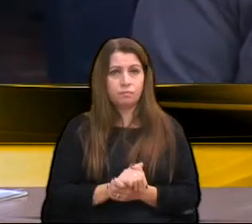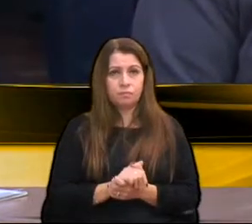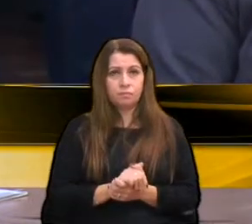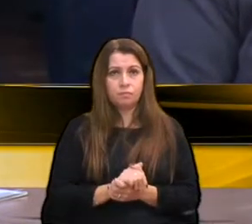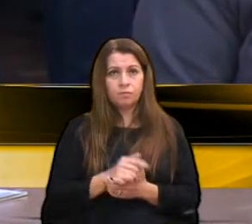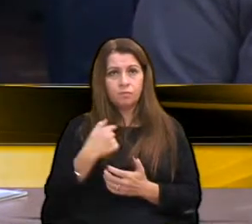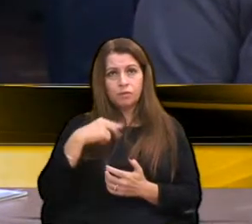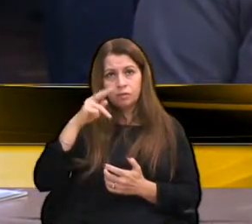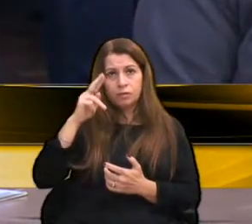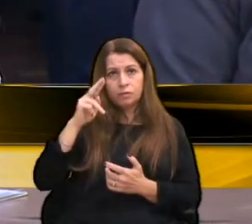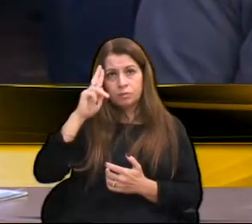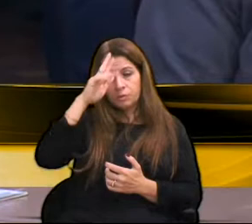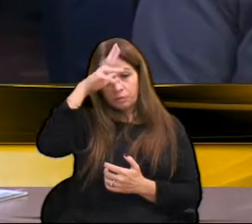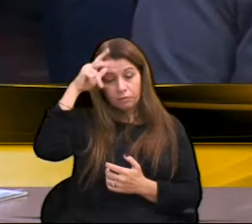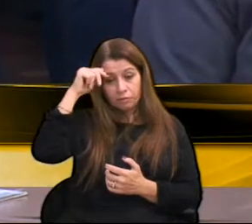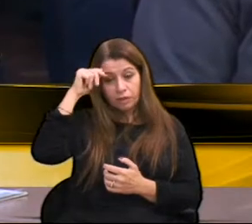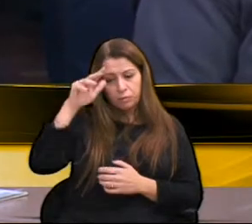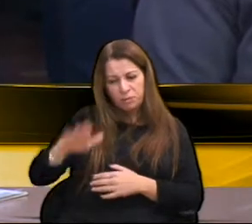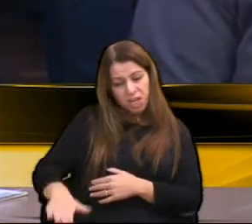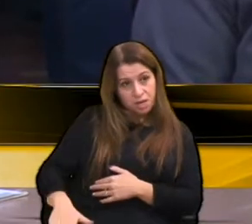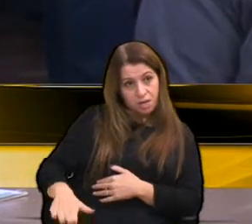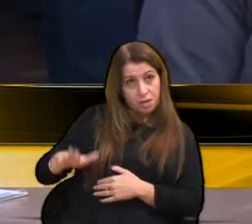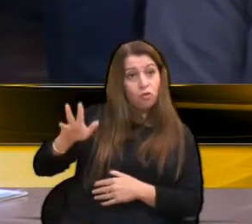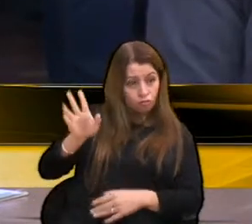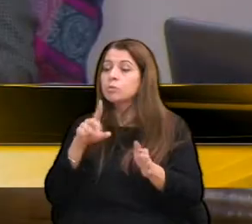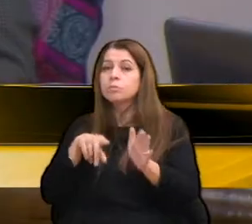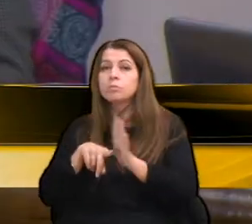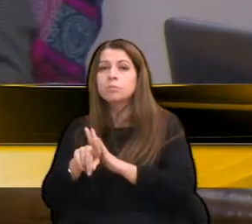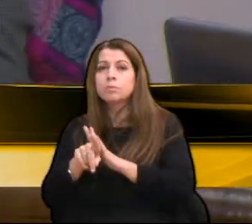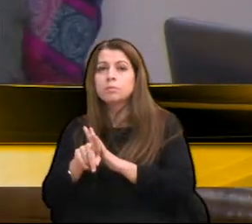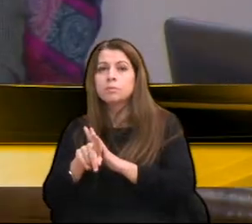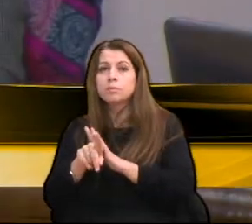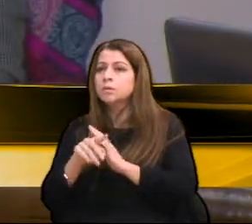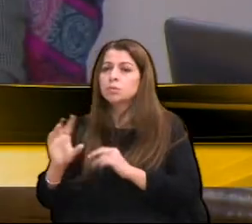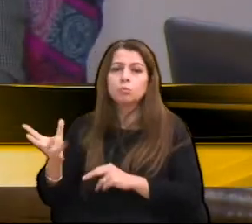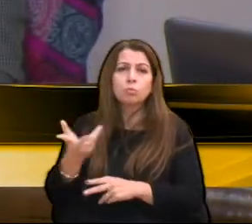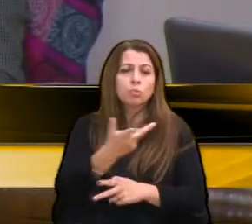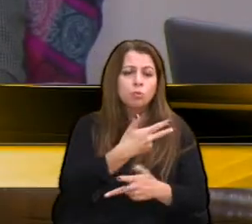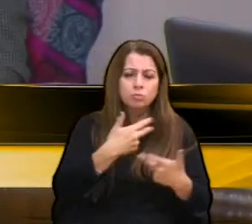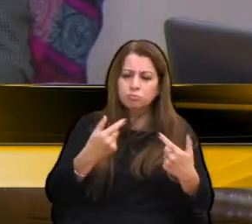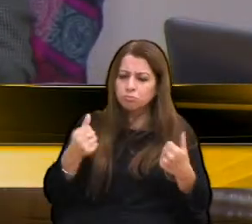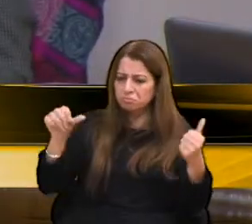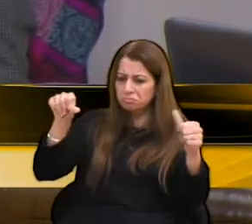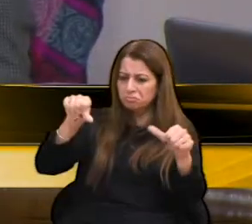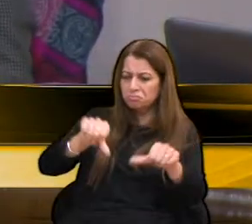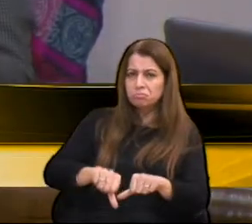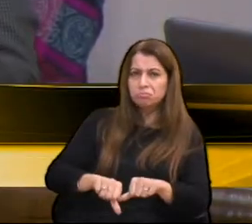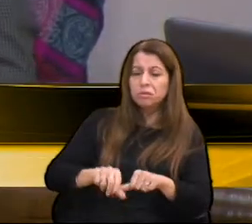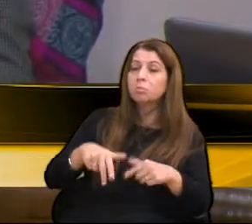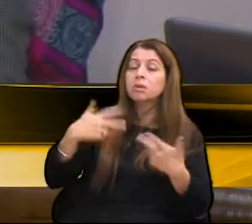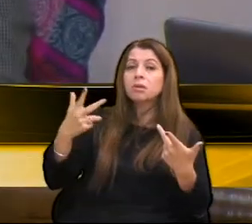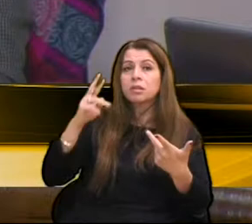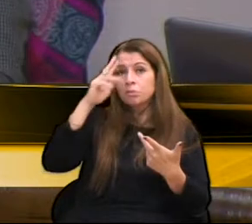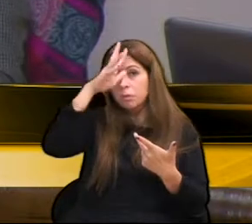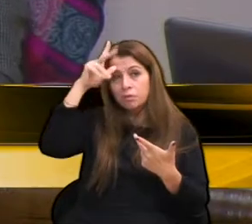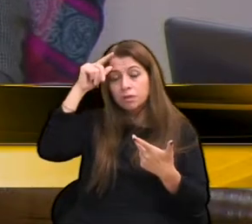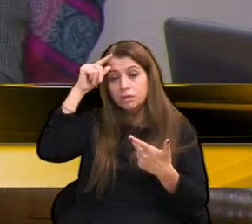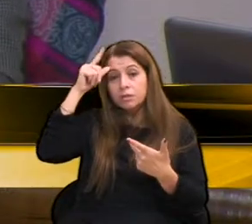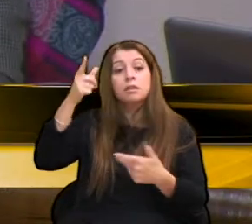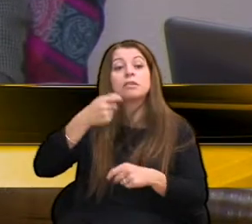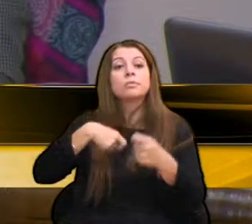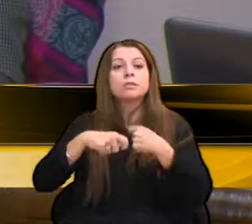Quando o prefeito usava calça curta, ainda eu já era presidente da PAE. Diante de tantos desmontes, para quem o prefeito está